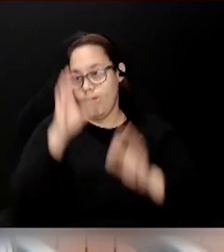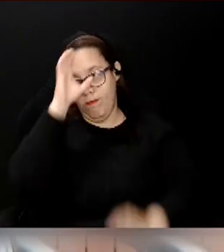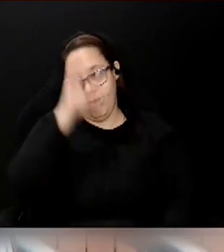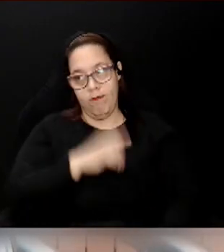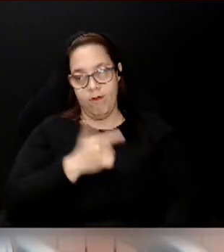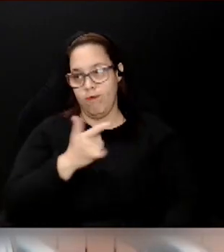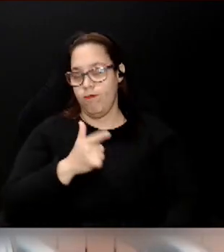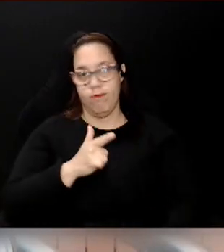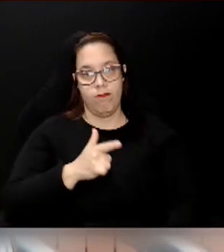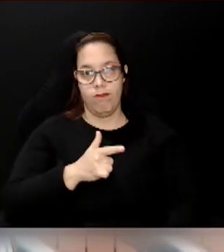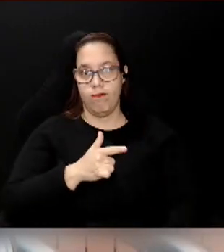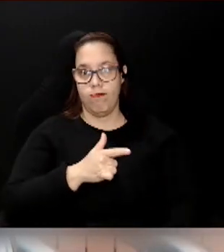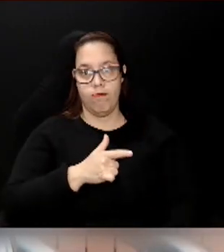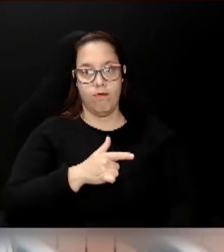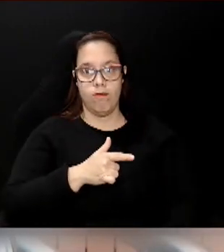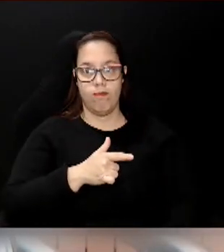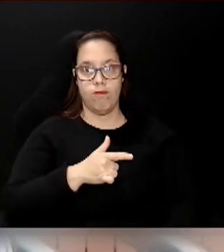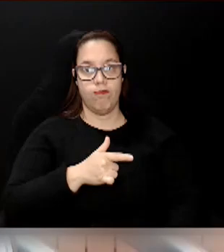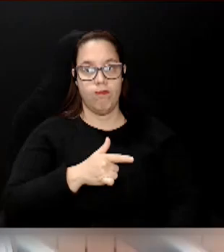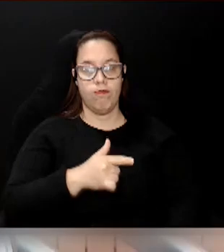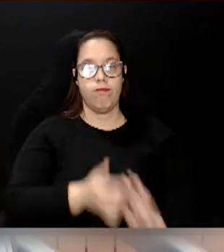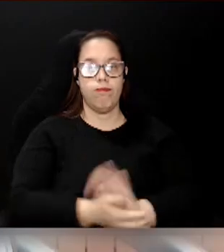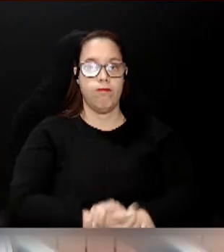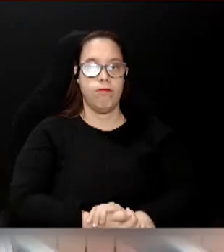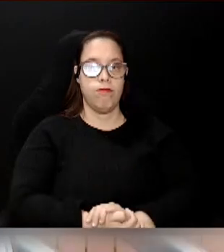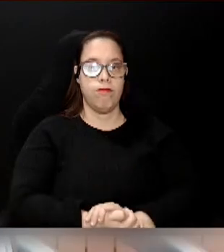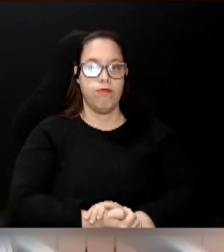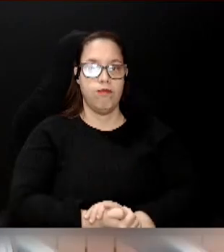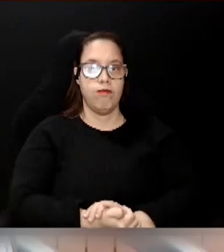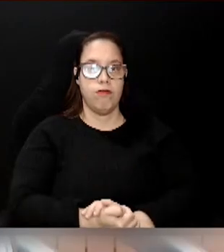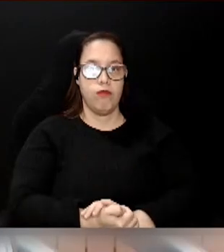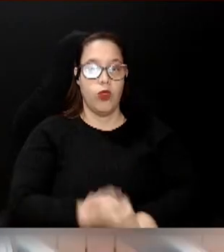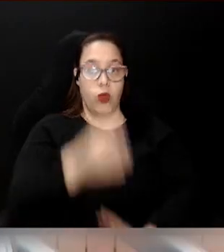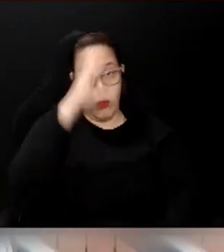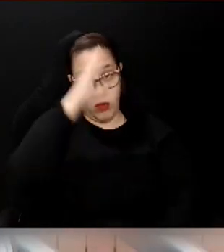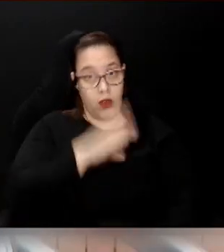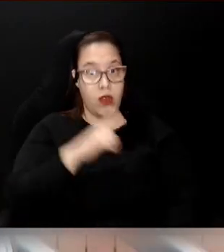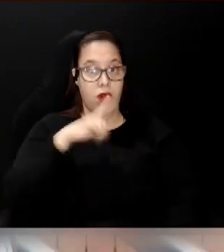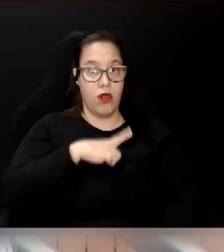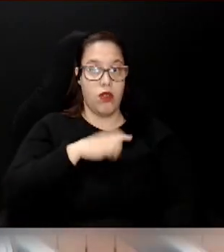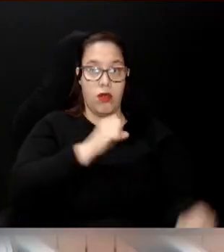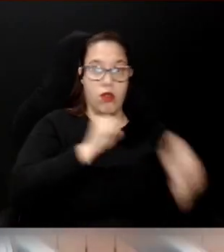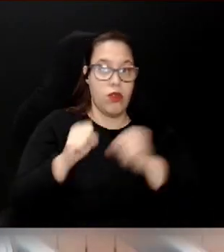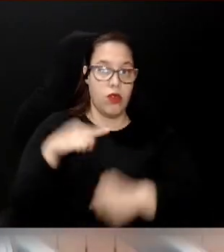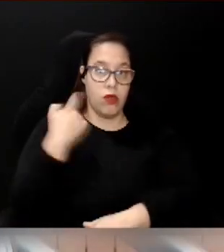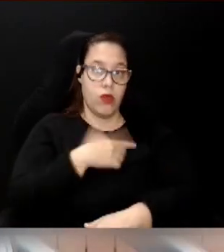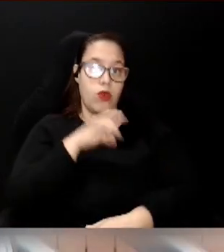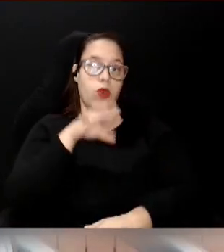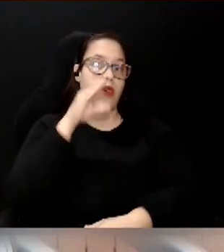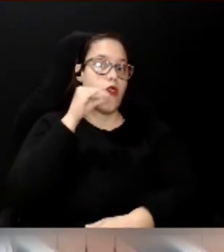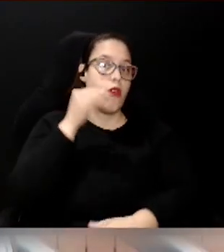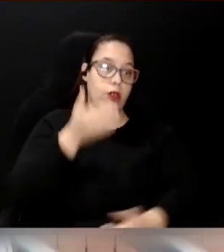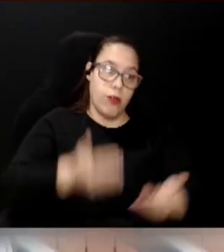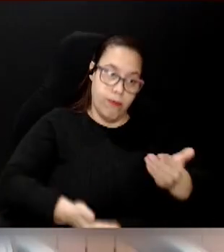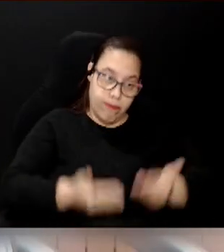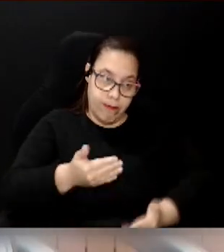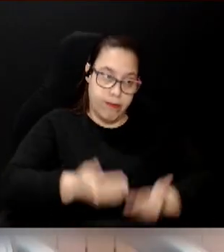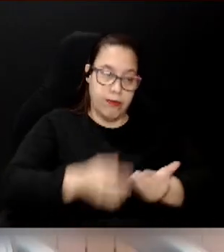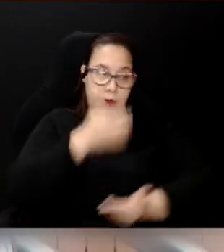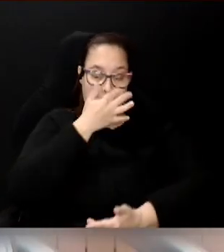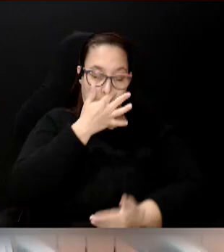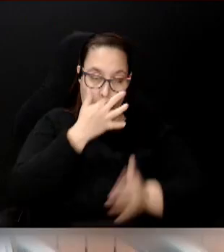poder, O cidadão é o titular do poder. Nós aqui somos só servidores e representantes